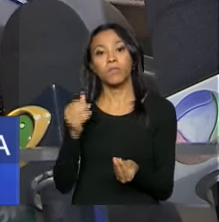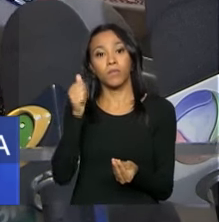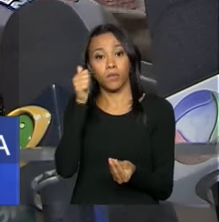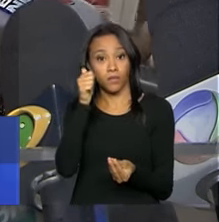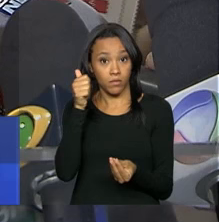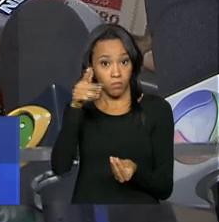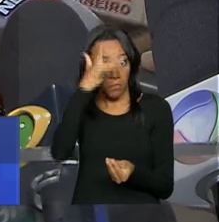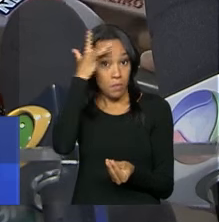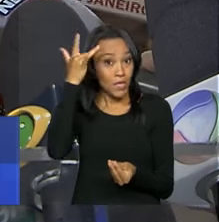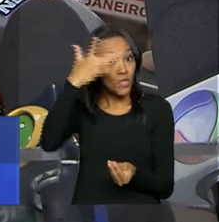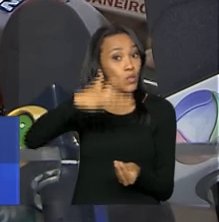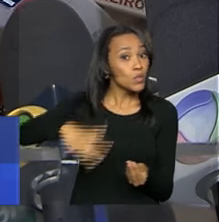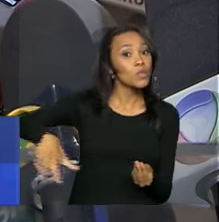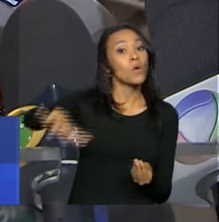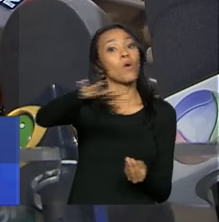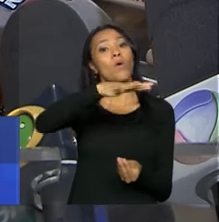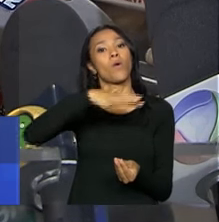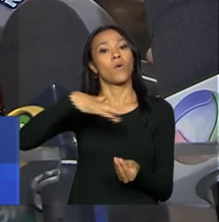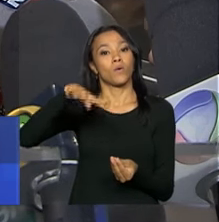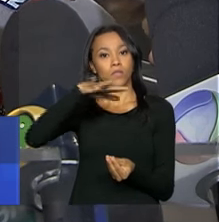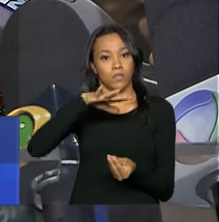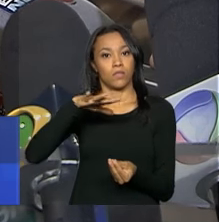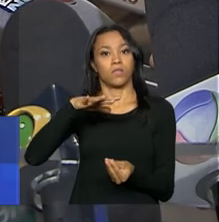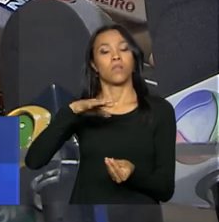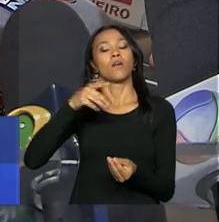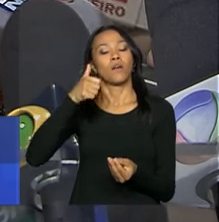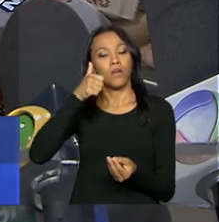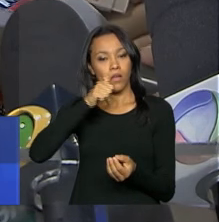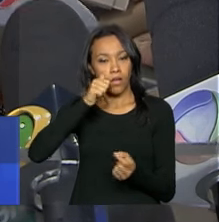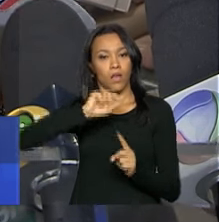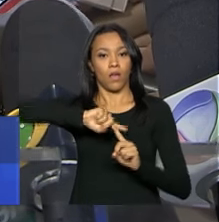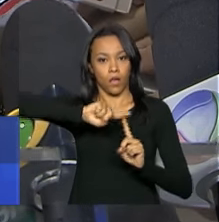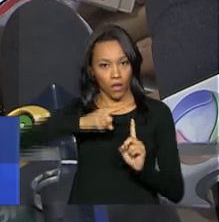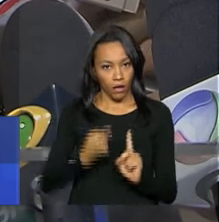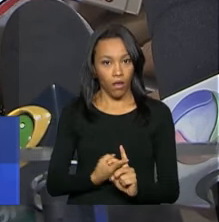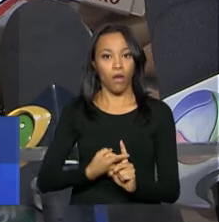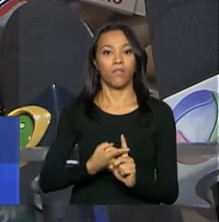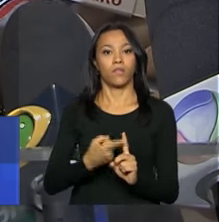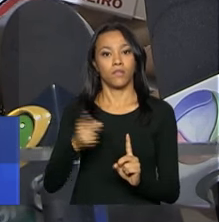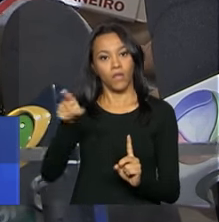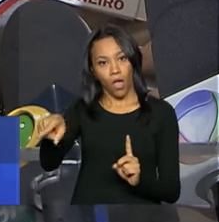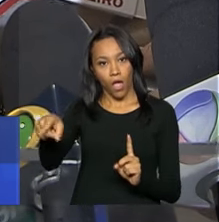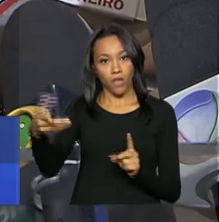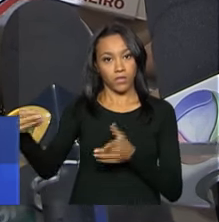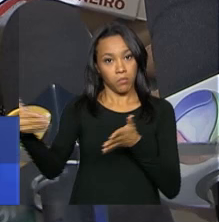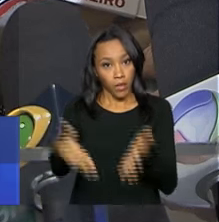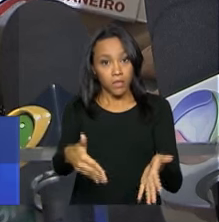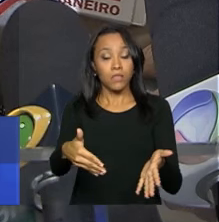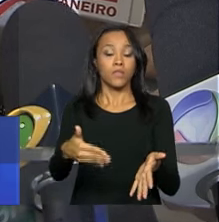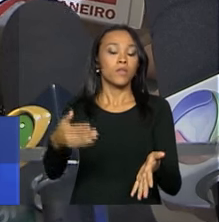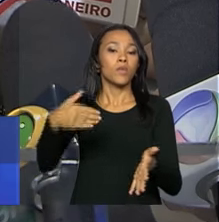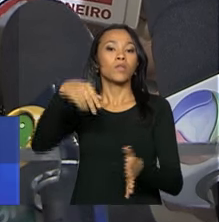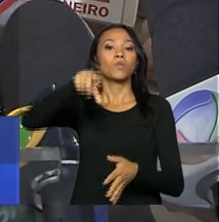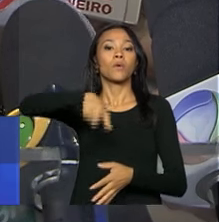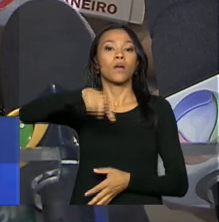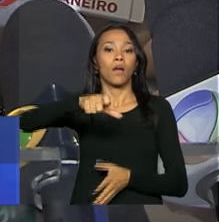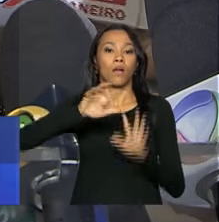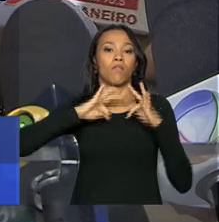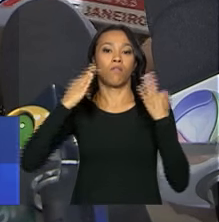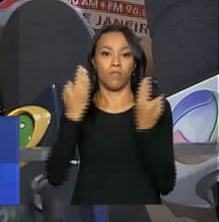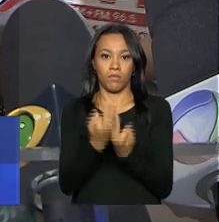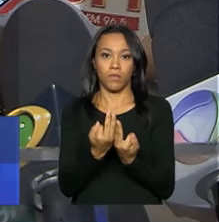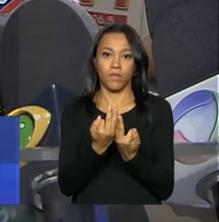aquelas pessoas, não é, que estejam gestantes e que façam parte do cadastro do Bolsa Família.